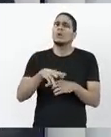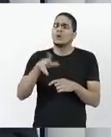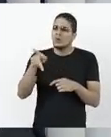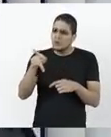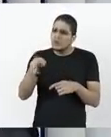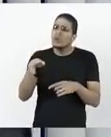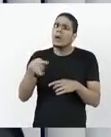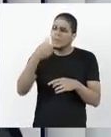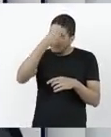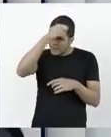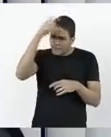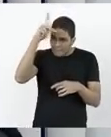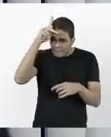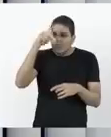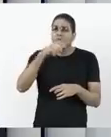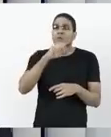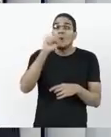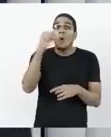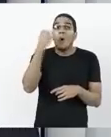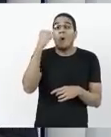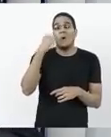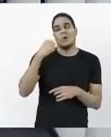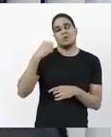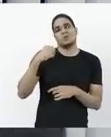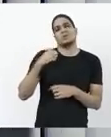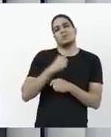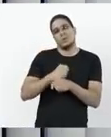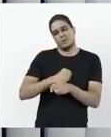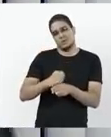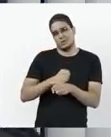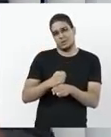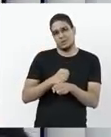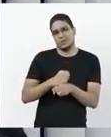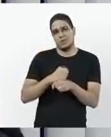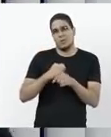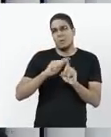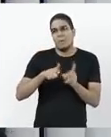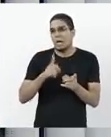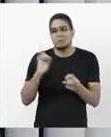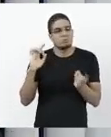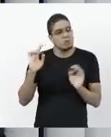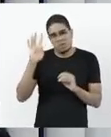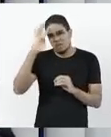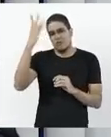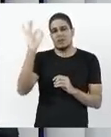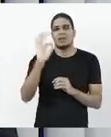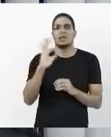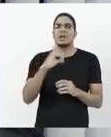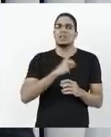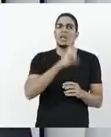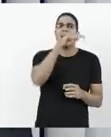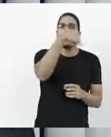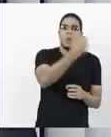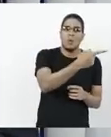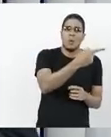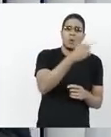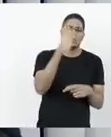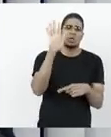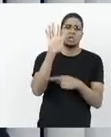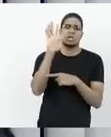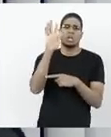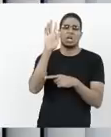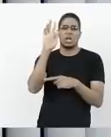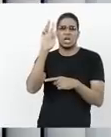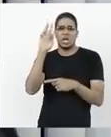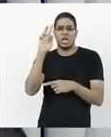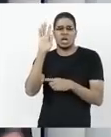as fragilidades que aconteceram em Belém. Tem outro candidato que se apresenta como uma solução absoluta da segurança pública e dizer que nós estamos botando